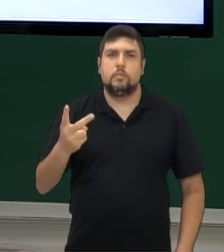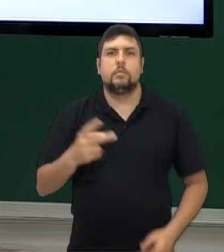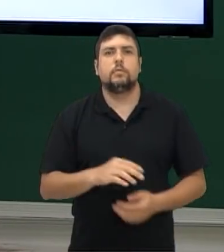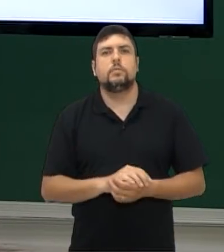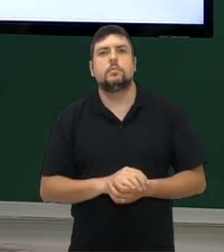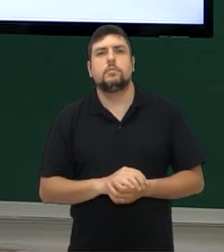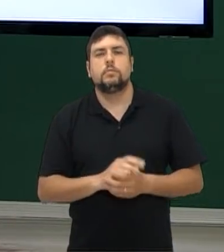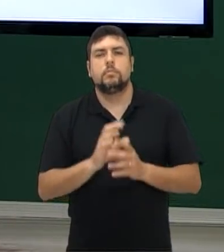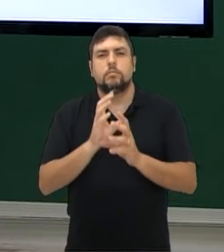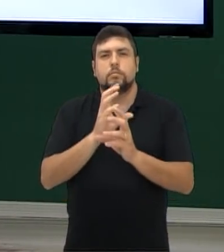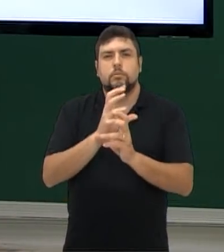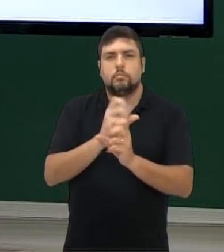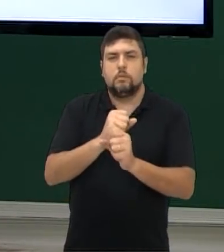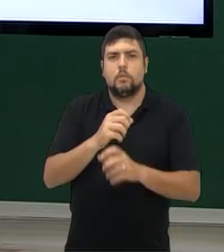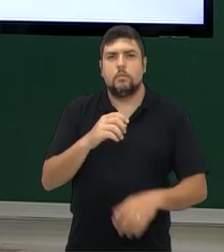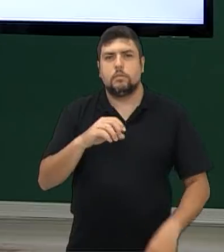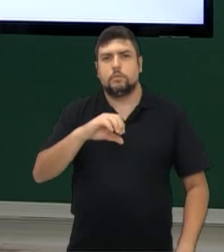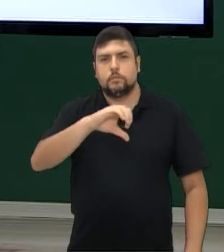dar as